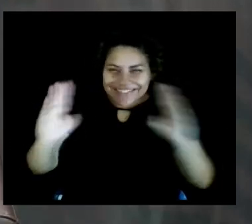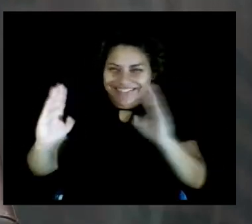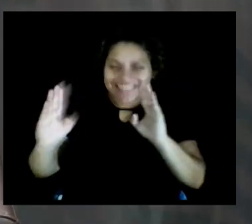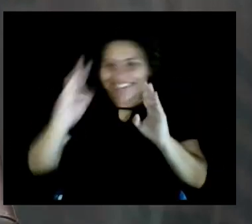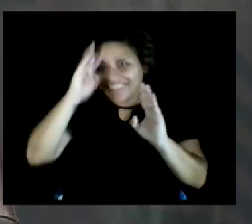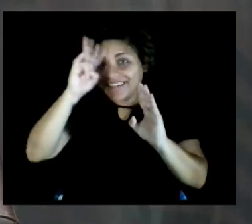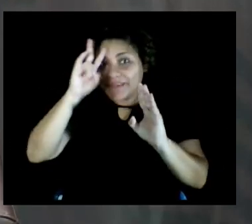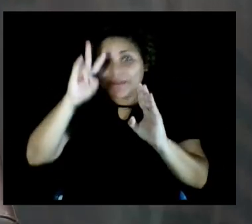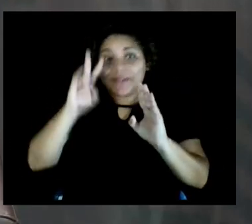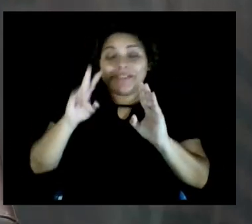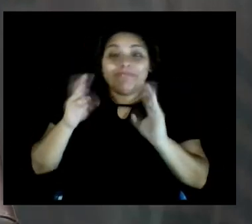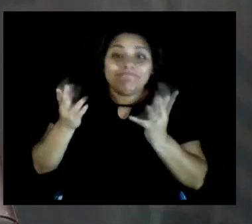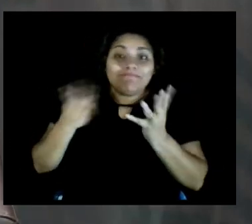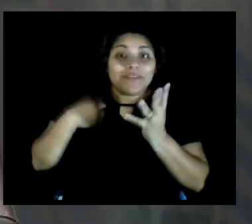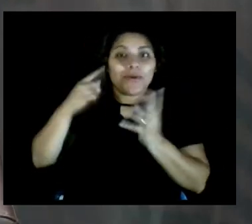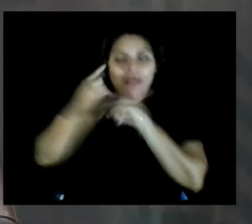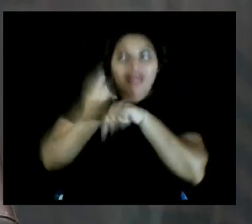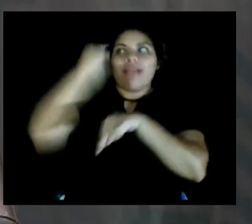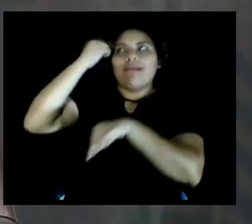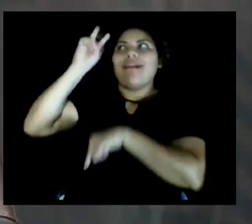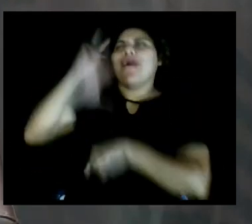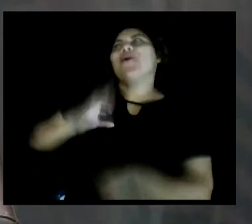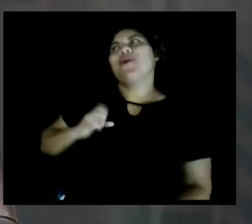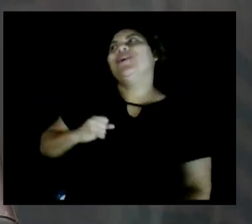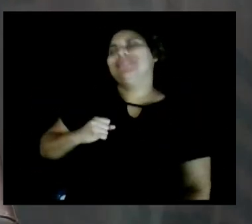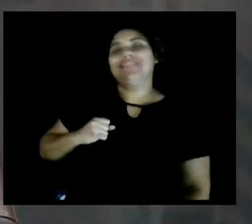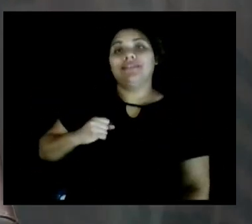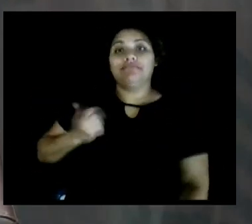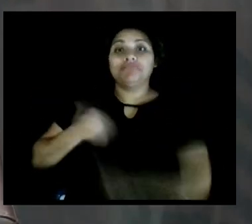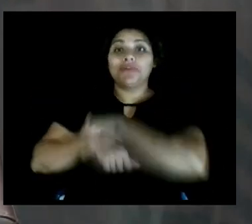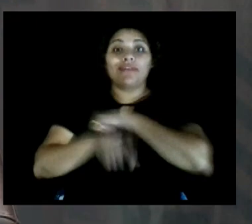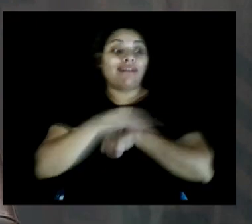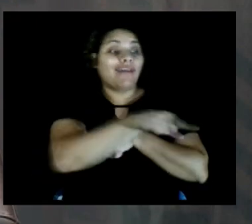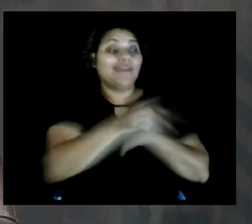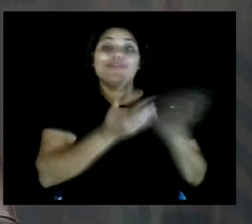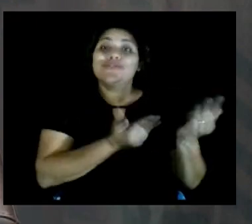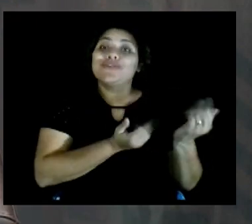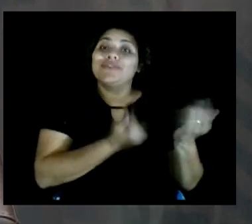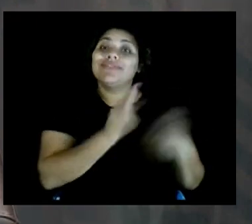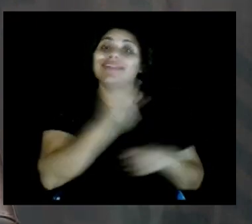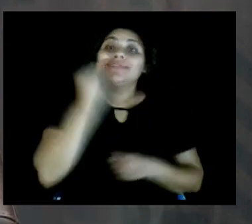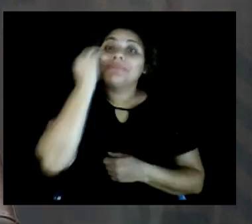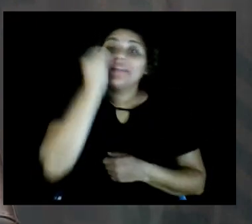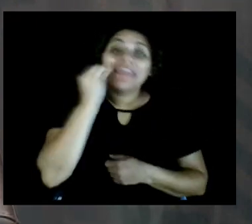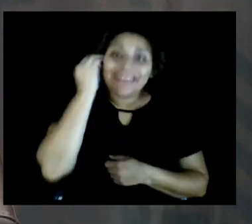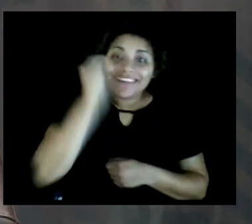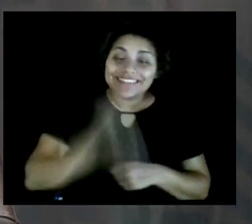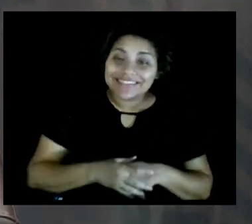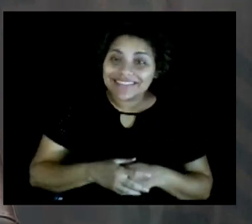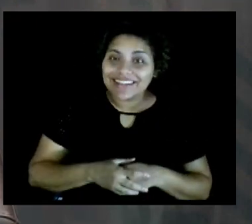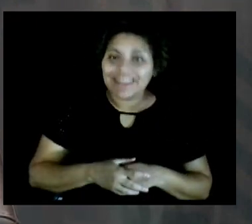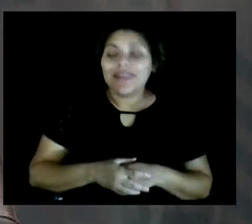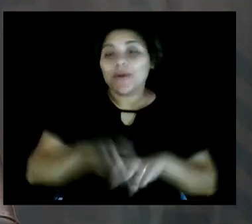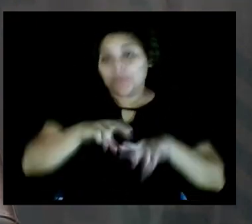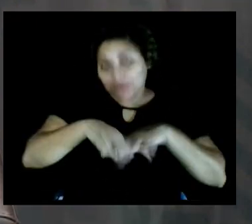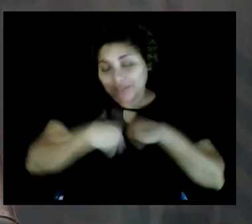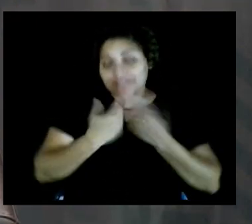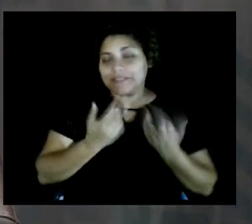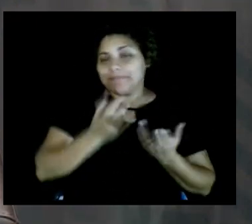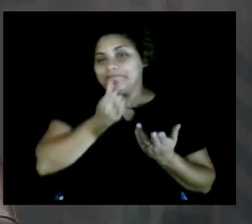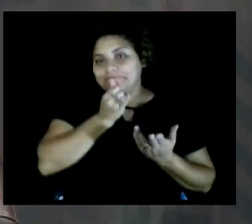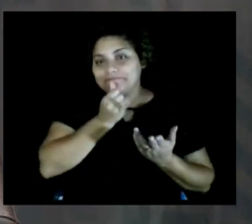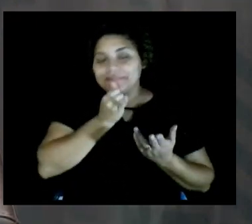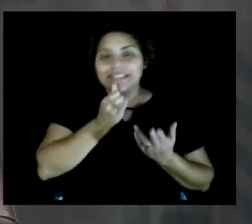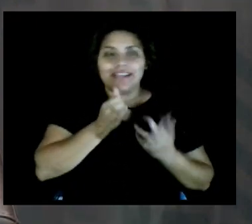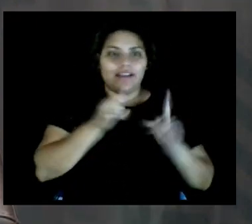correspondente a experiência, a vivência deles, certo? Então, assim, se eu peço, de repente, estou conversando com meu filho